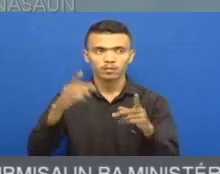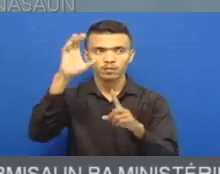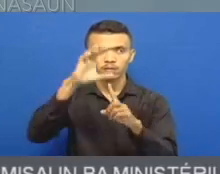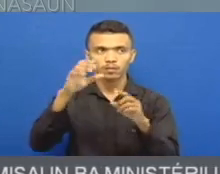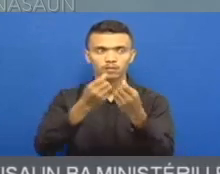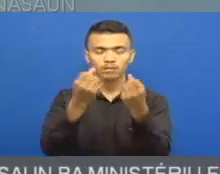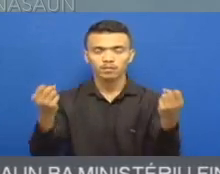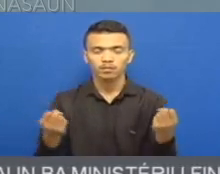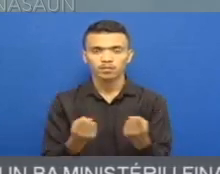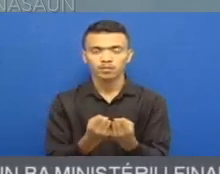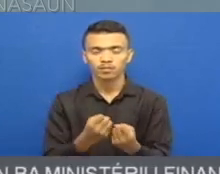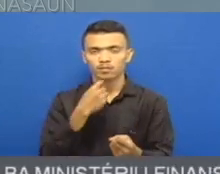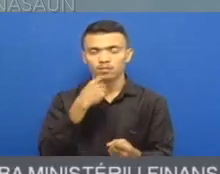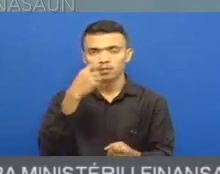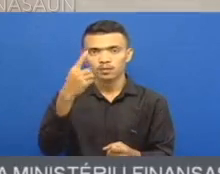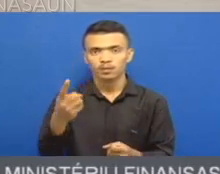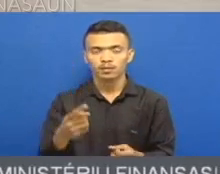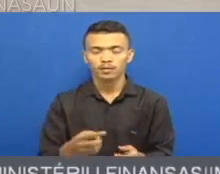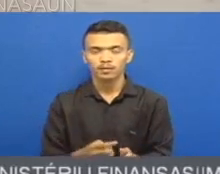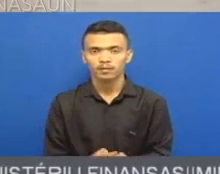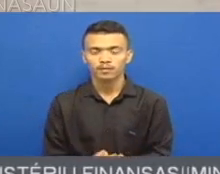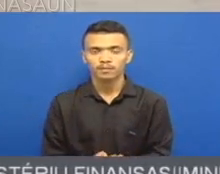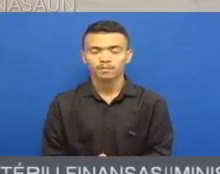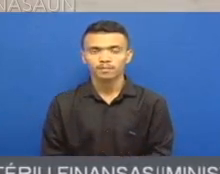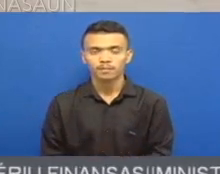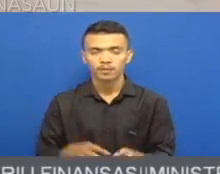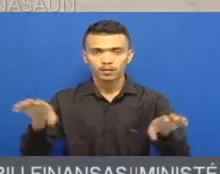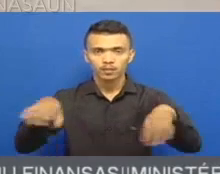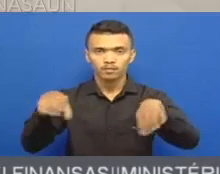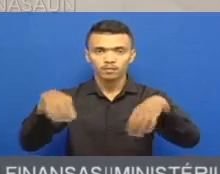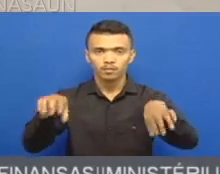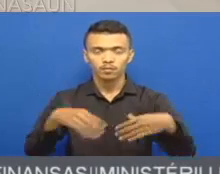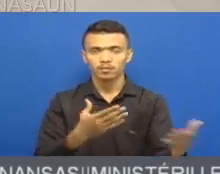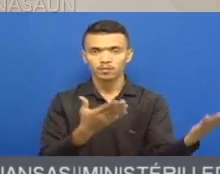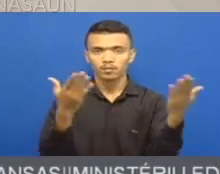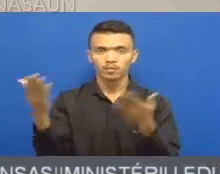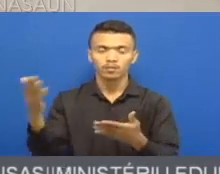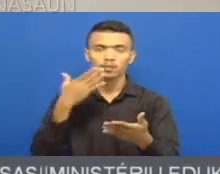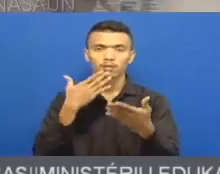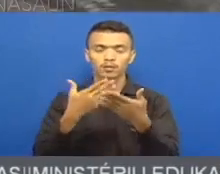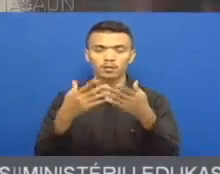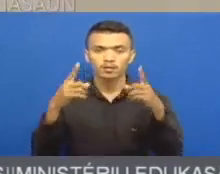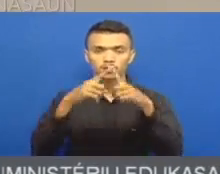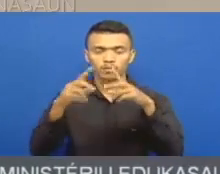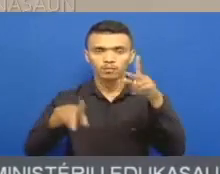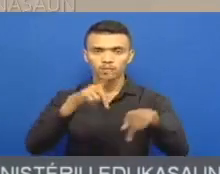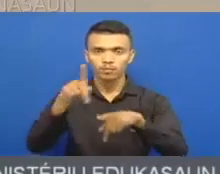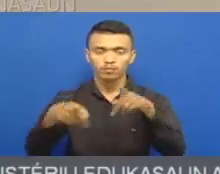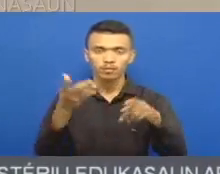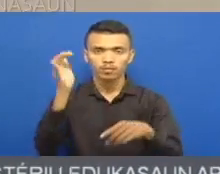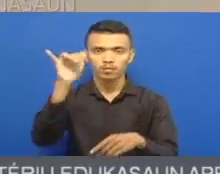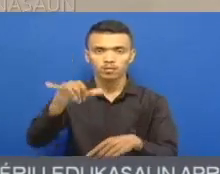Tecnomata Cipriano Arlindo Simenes confirma. Consciente cata cobra, né? Se lori passo positivo para a população sira.